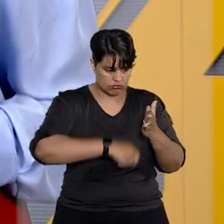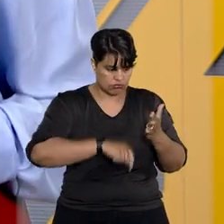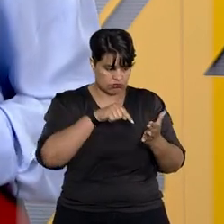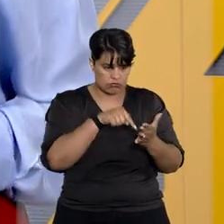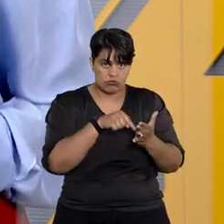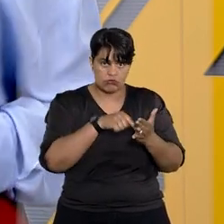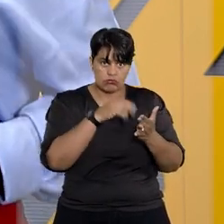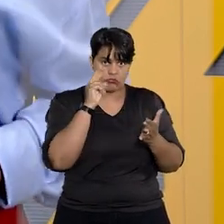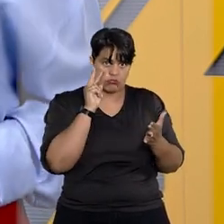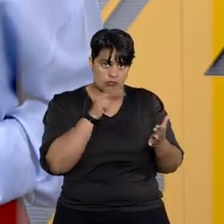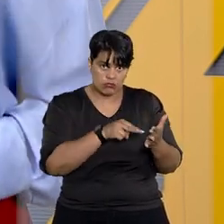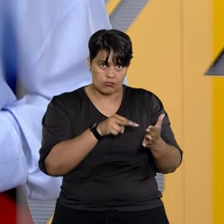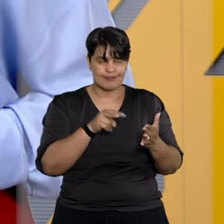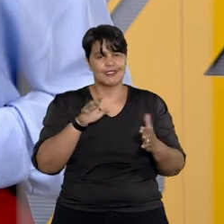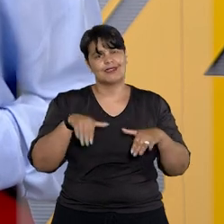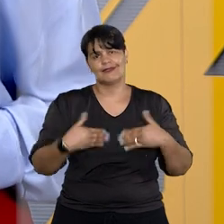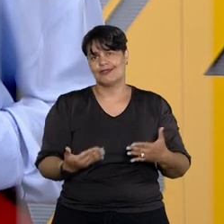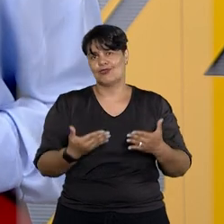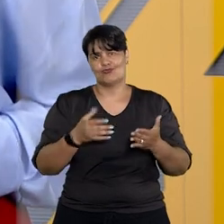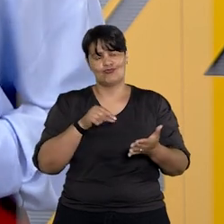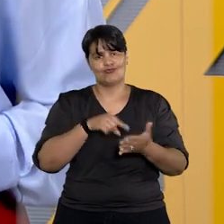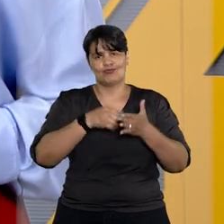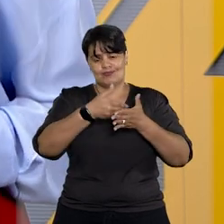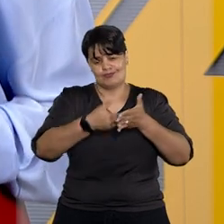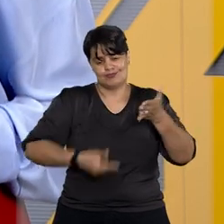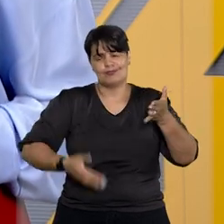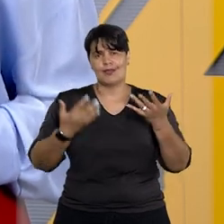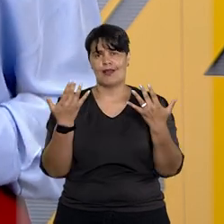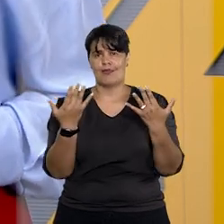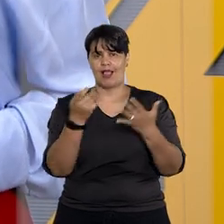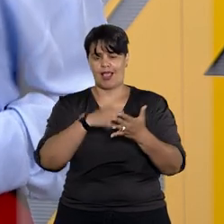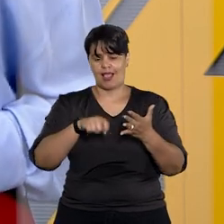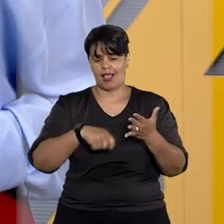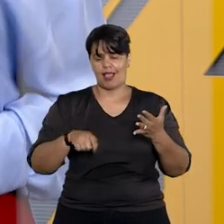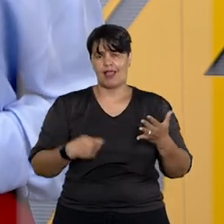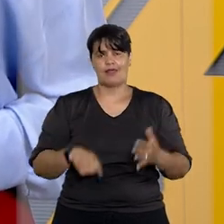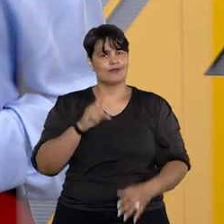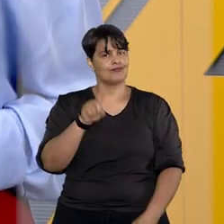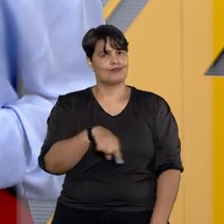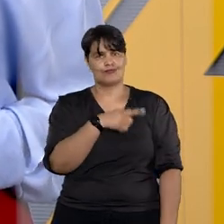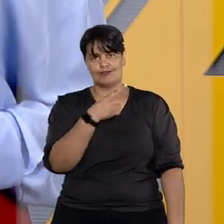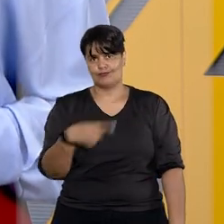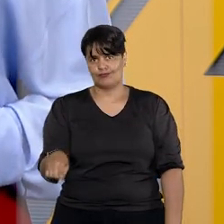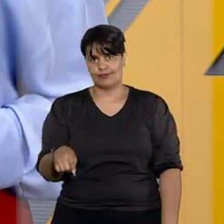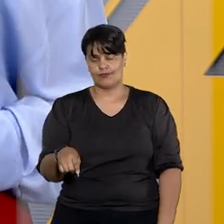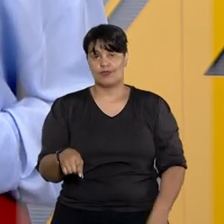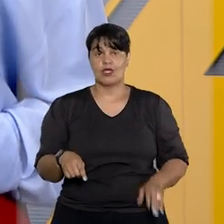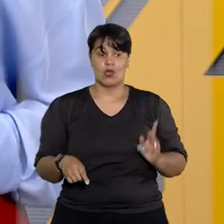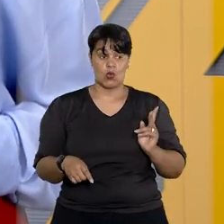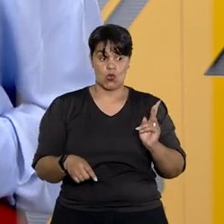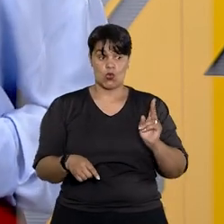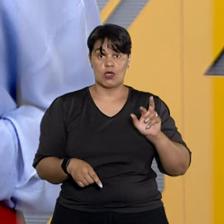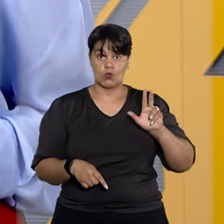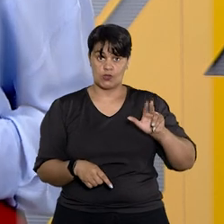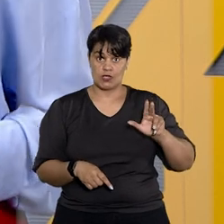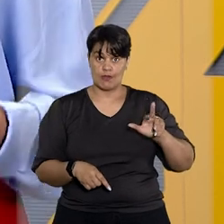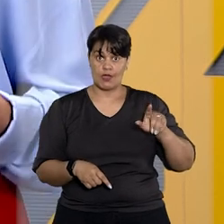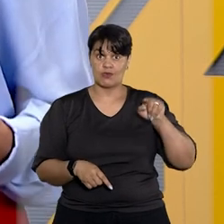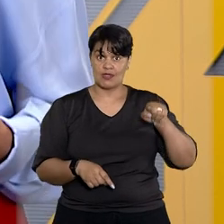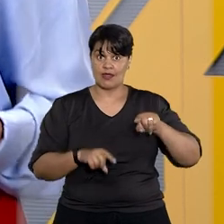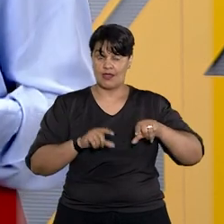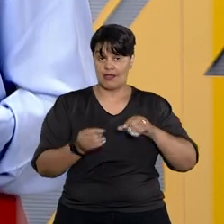sobre assinatura invalidam testamento de próprio punho. O caso julgado começou quando os irmãos da autora da